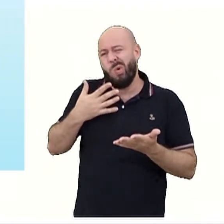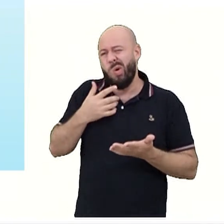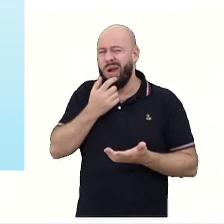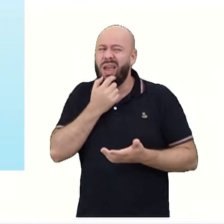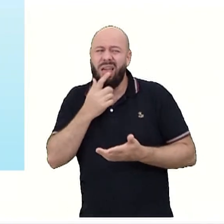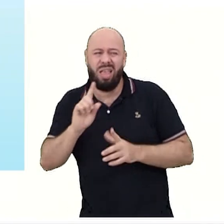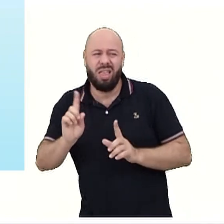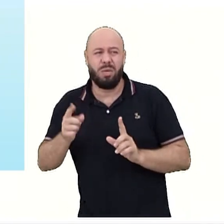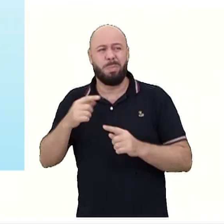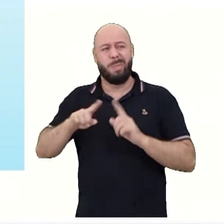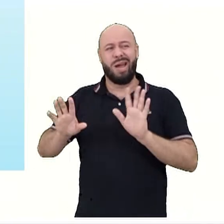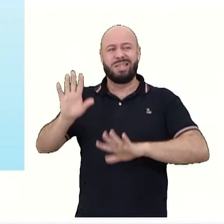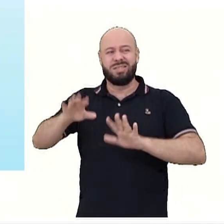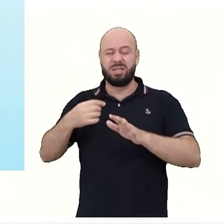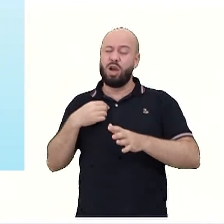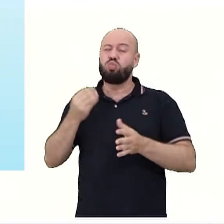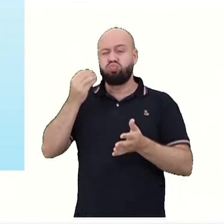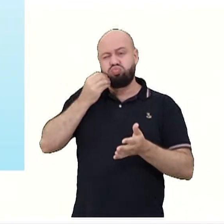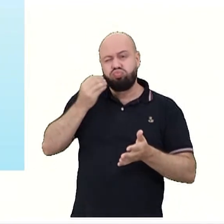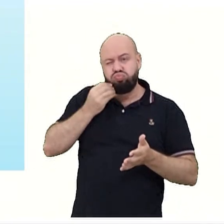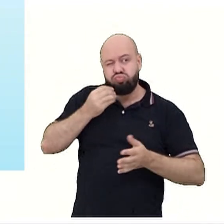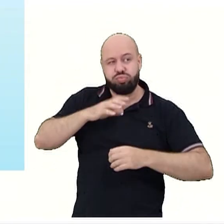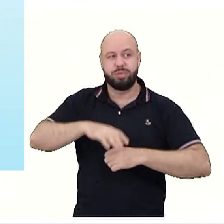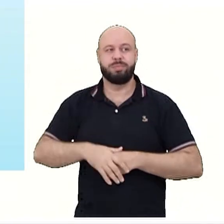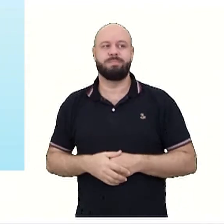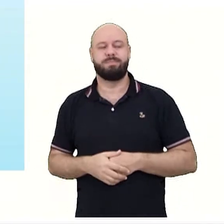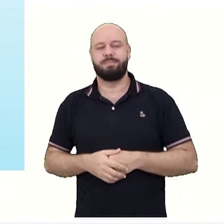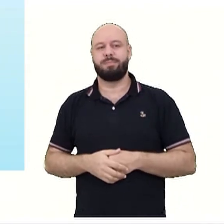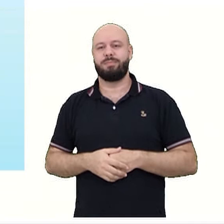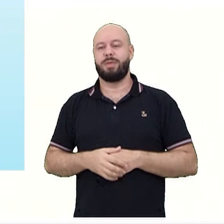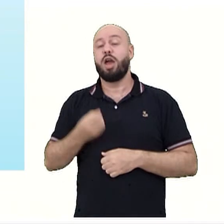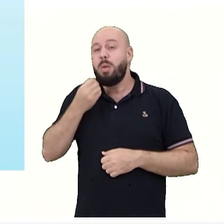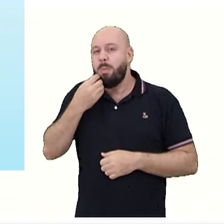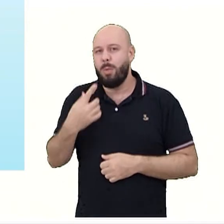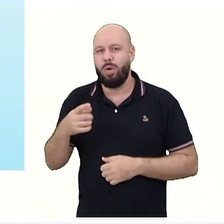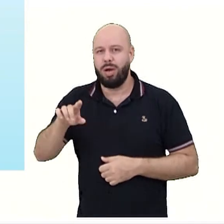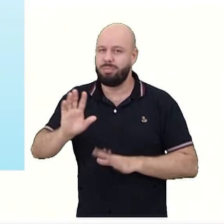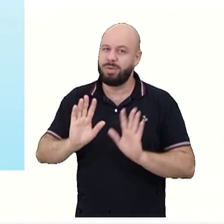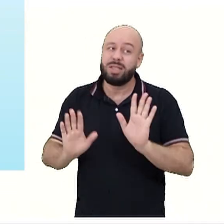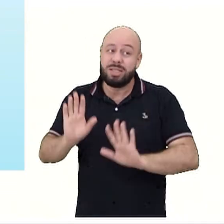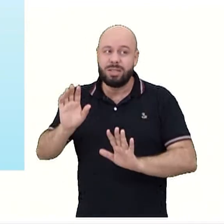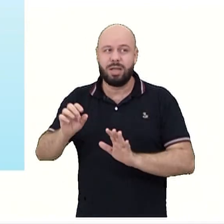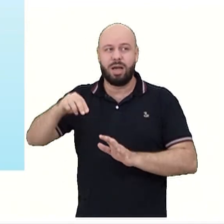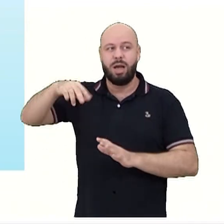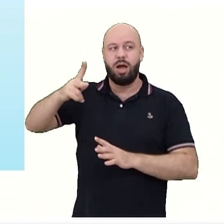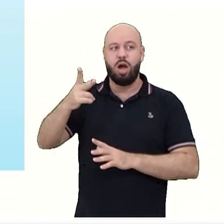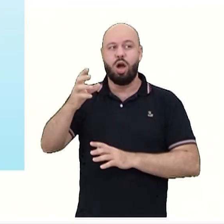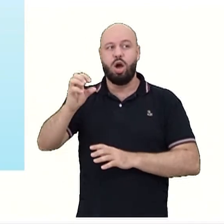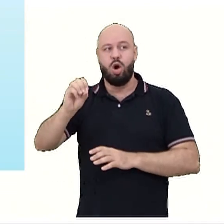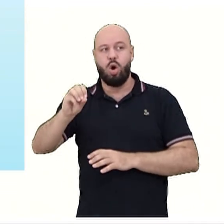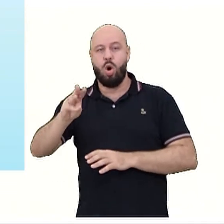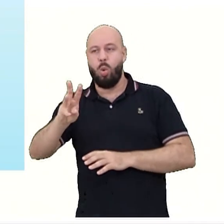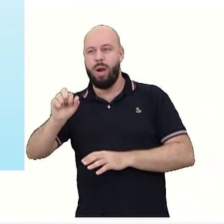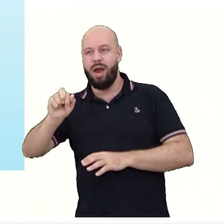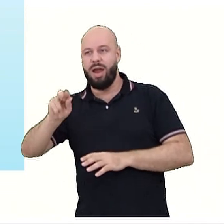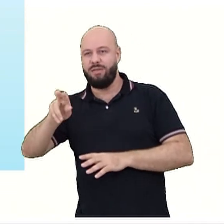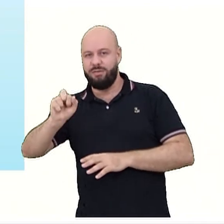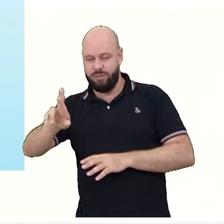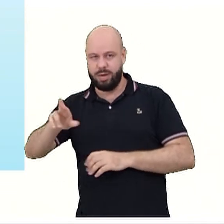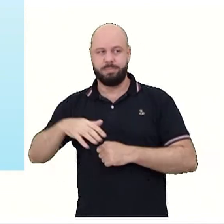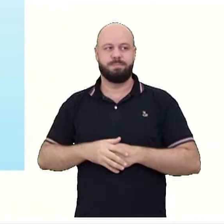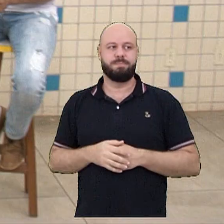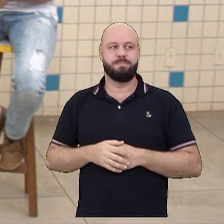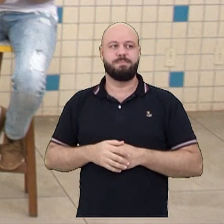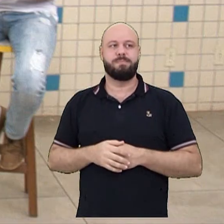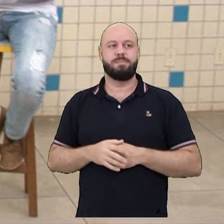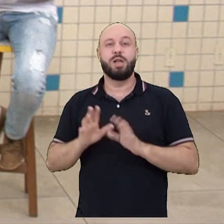English. However, I try hard. Eu não sou muito bom em inglês. No entanto, eu tento muito. Queria